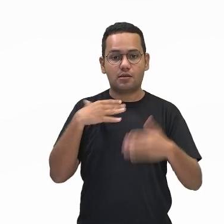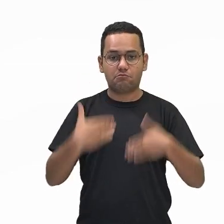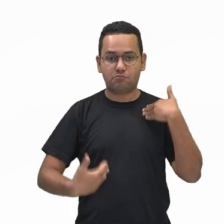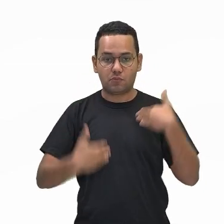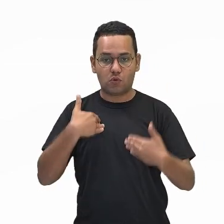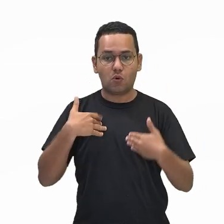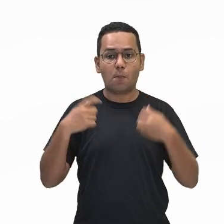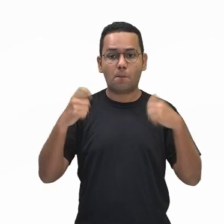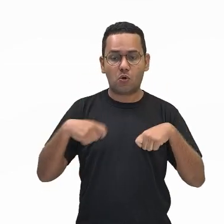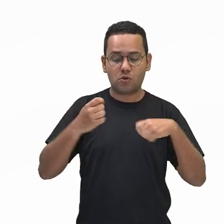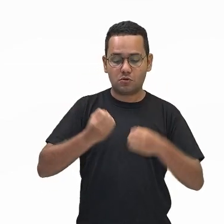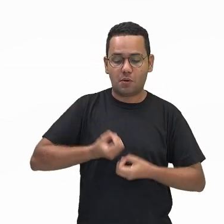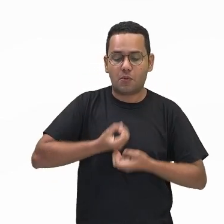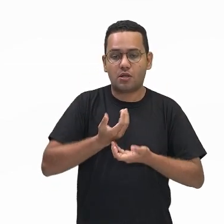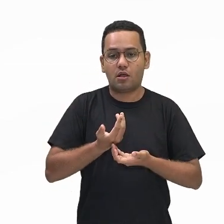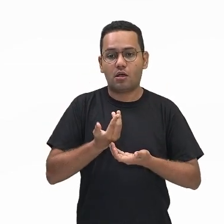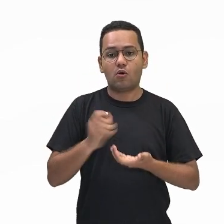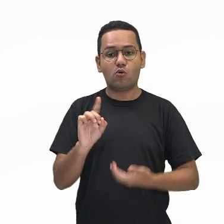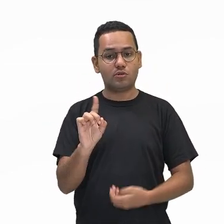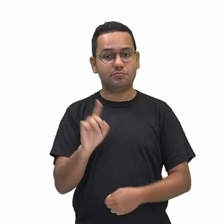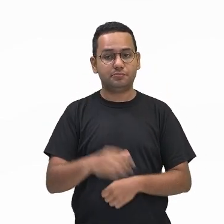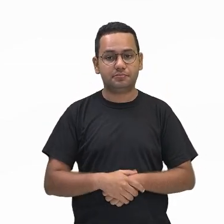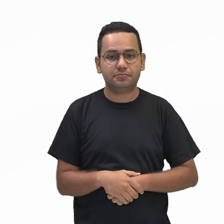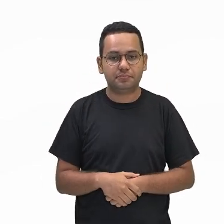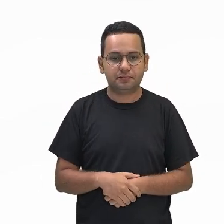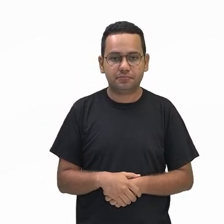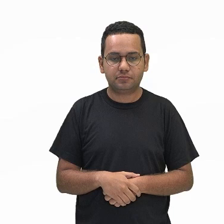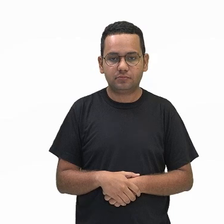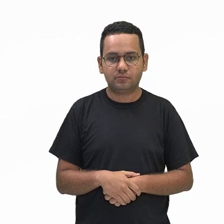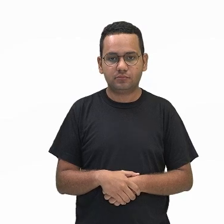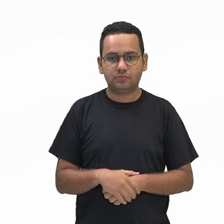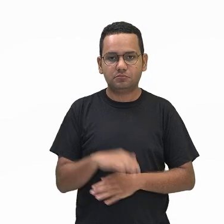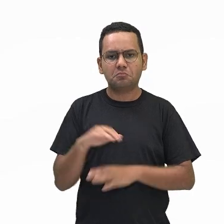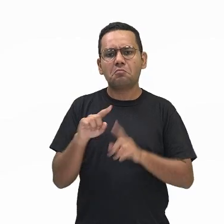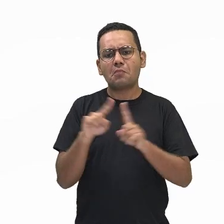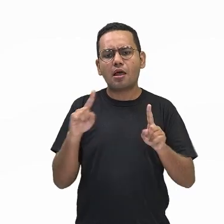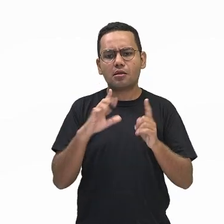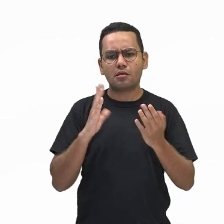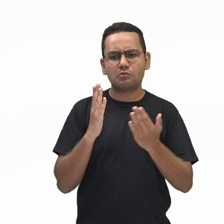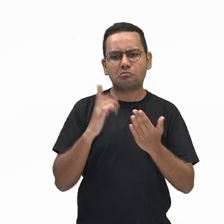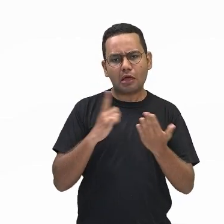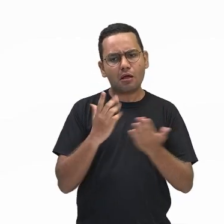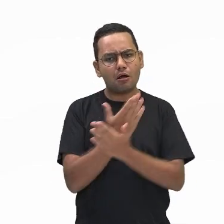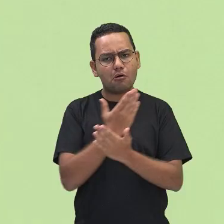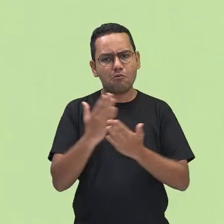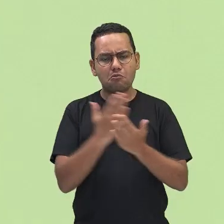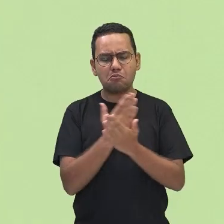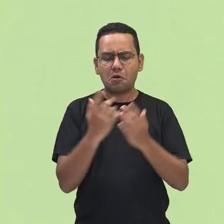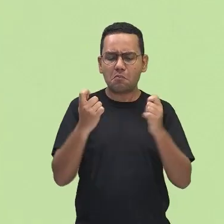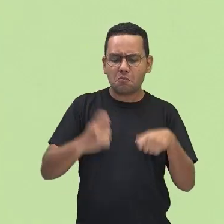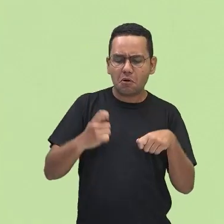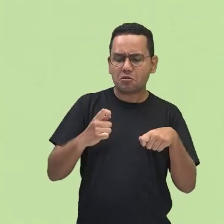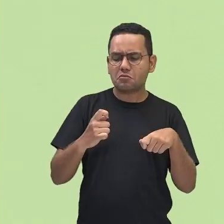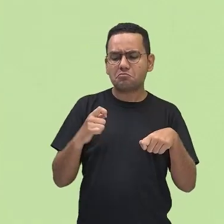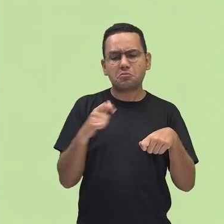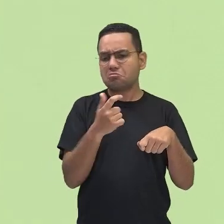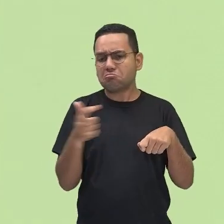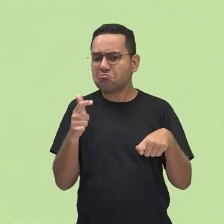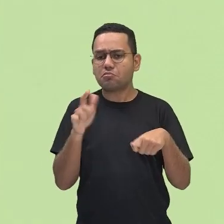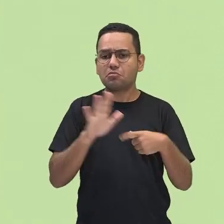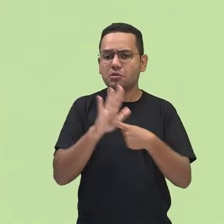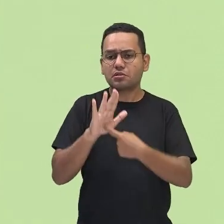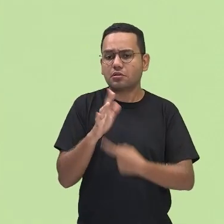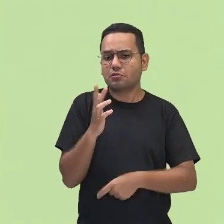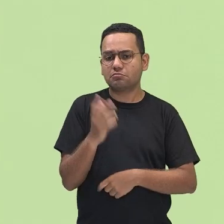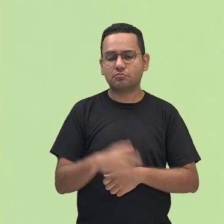manifestadas em nós, né? Existem algumas características aí que não vão aparecer em determinada geração. Então, por exemplo, nossa, meu